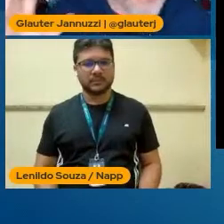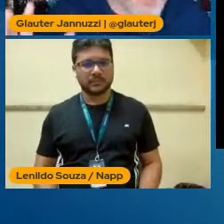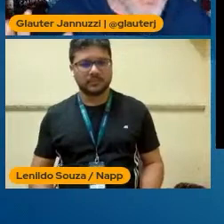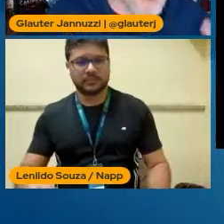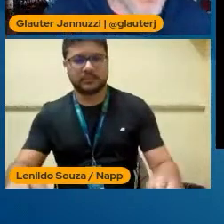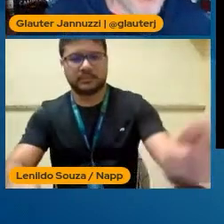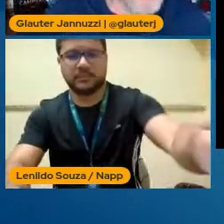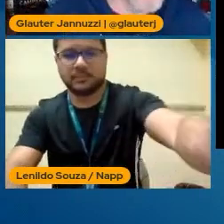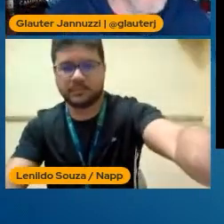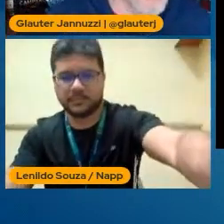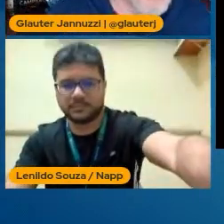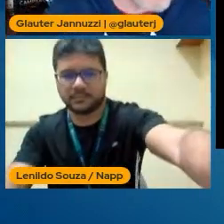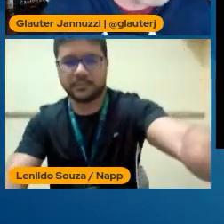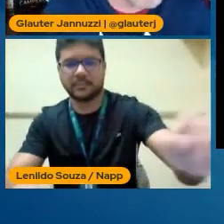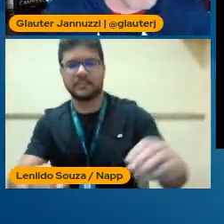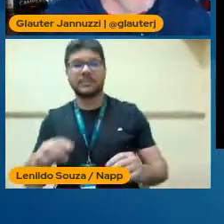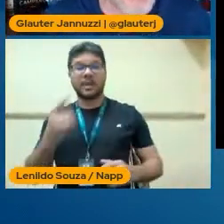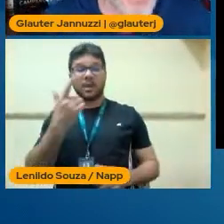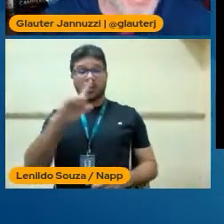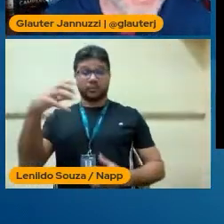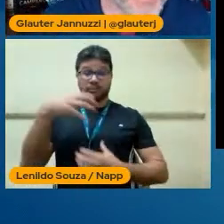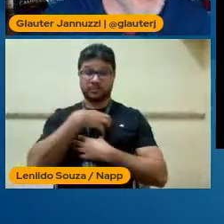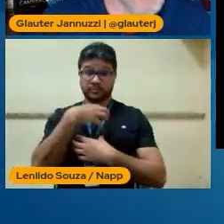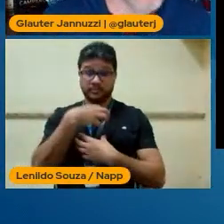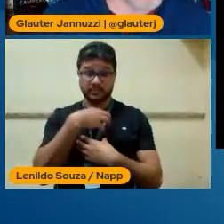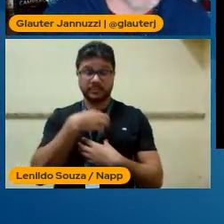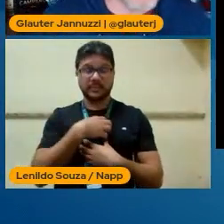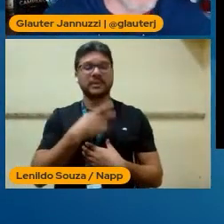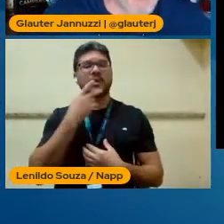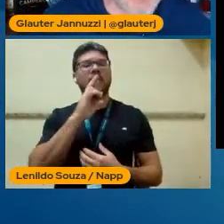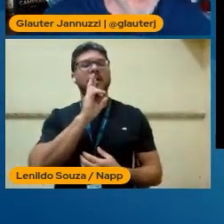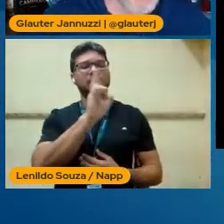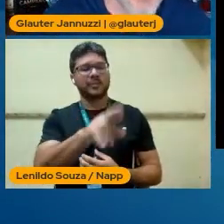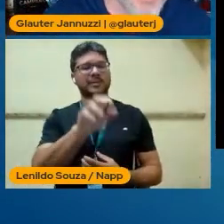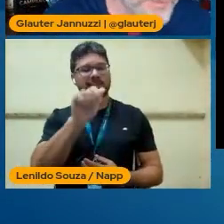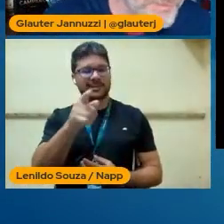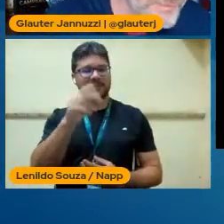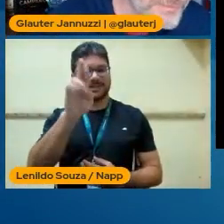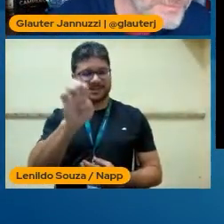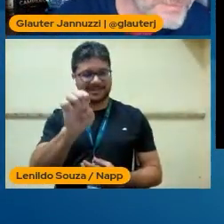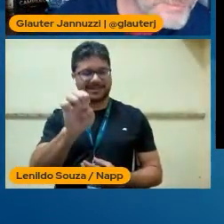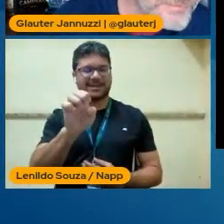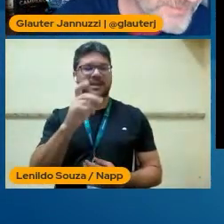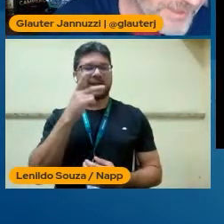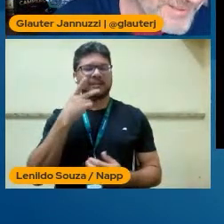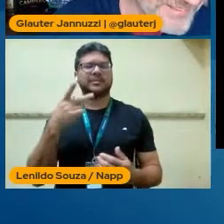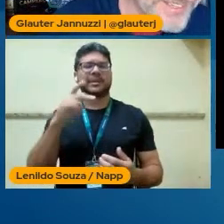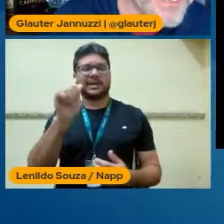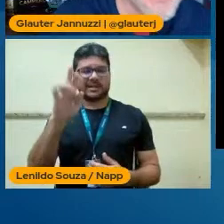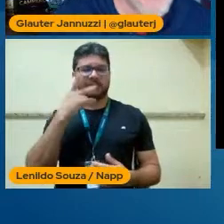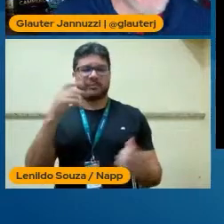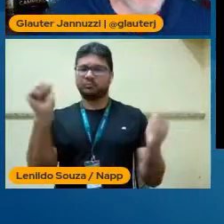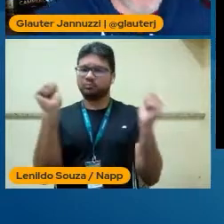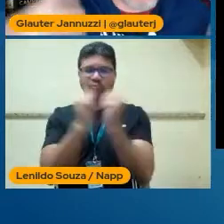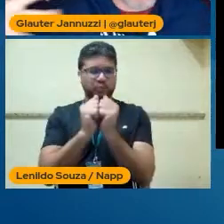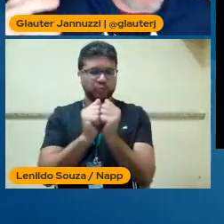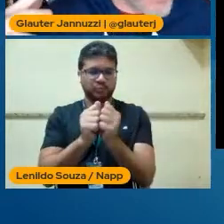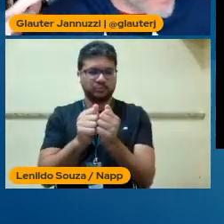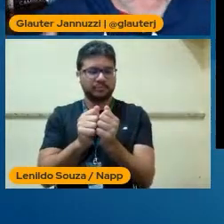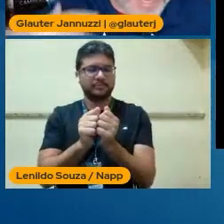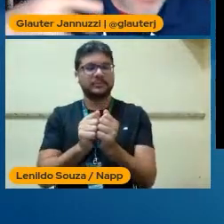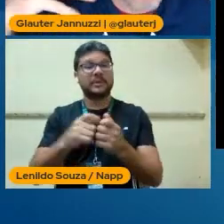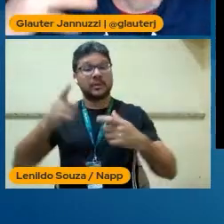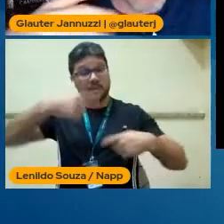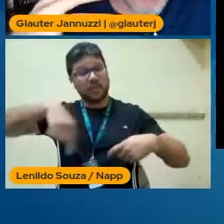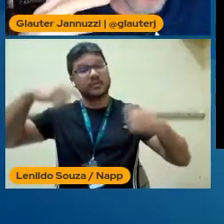É outra vibe, né? Então, André, te respondendo, exatamente isso. A gente Opa, precisa, legal, tamo junto, lindo. né? A gente